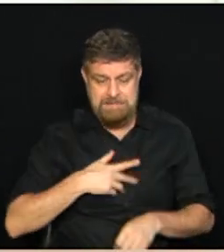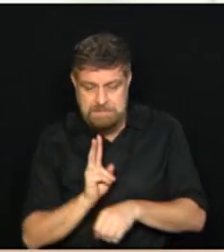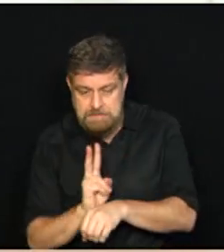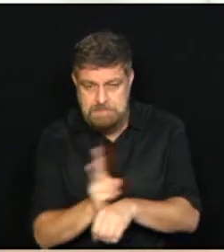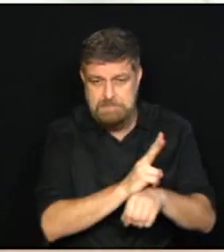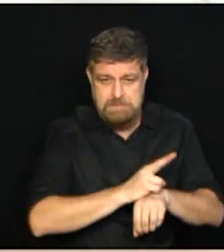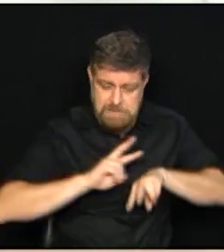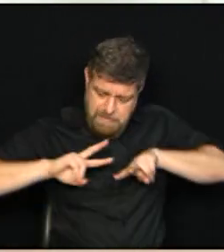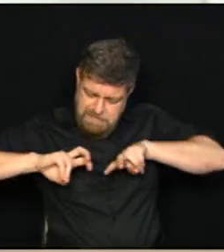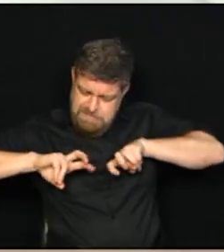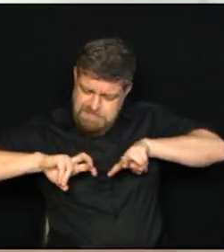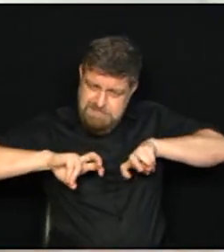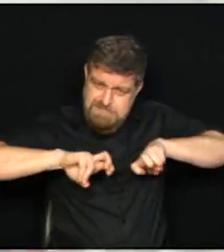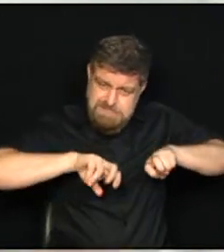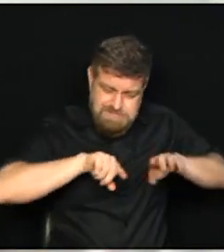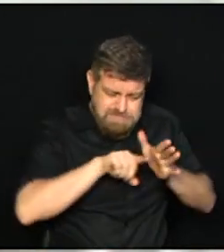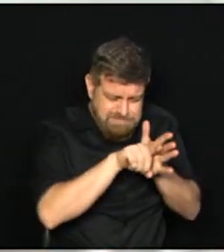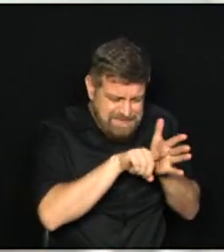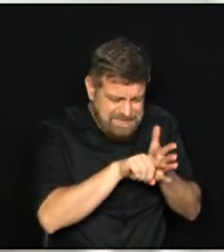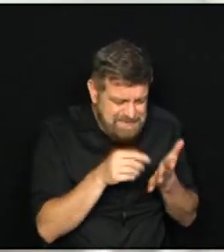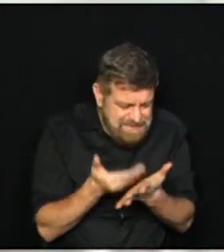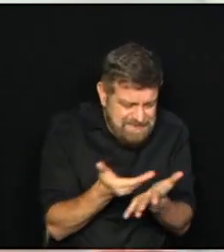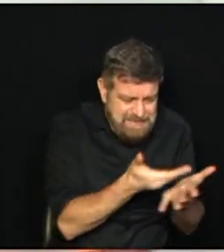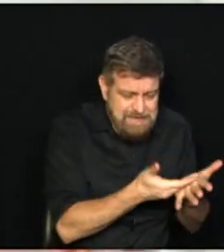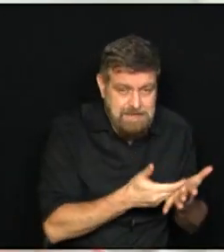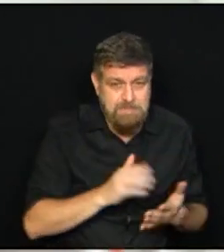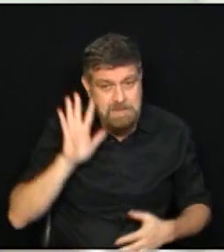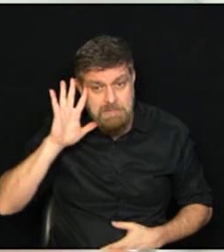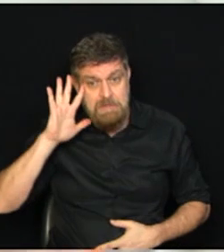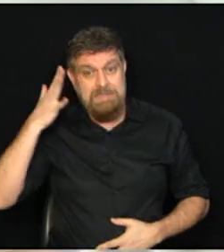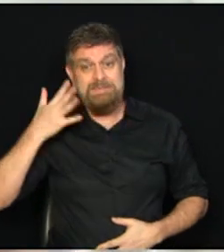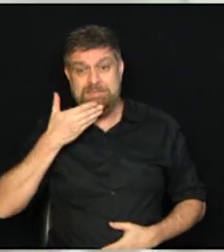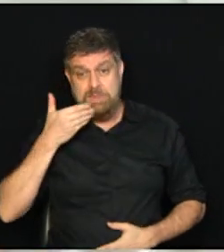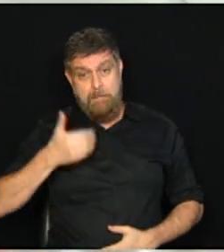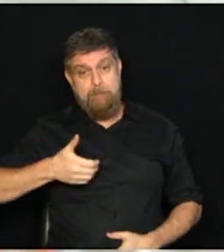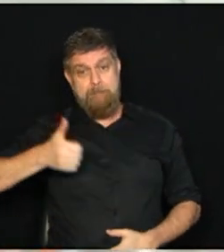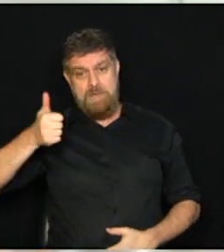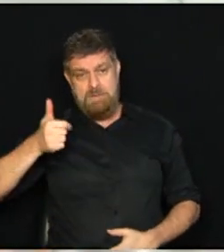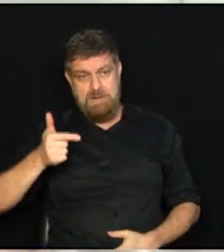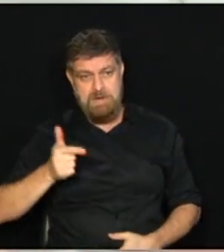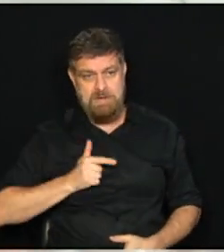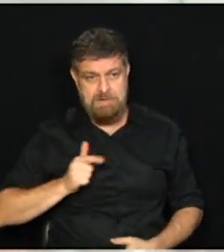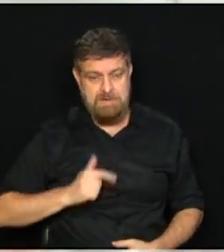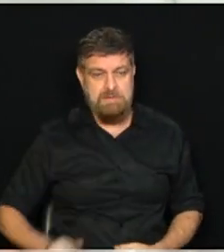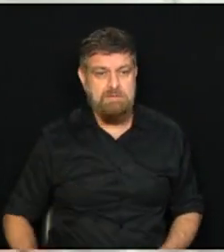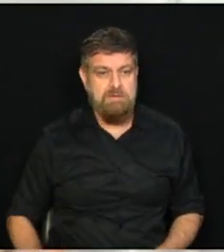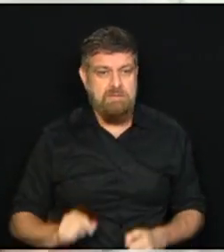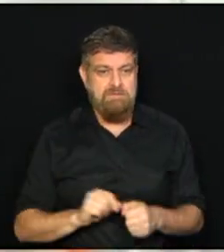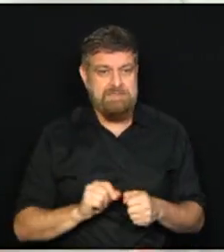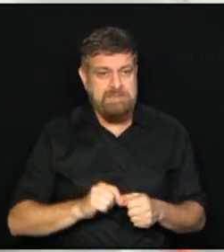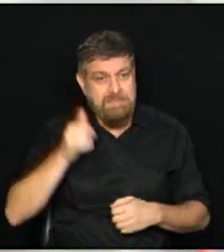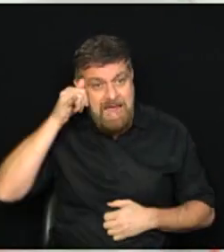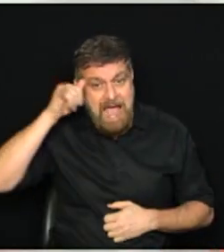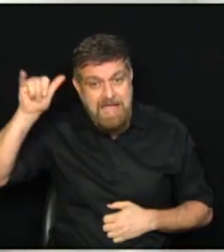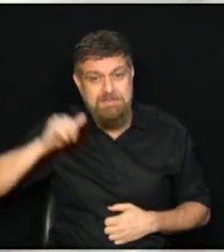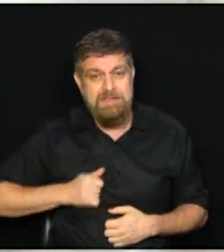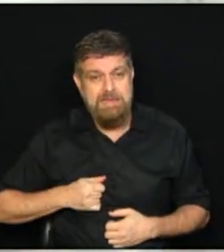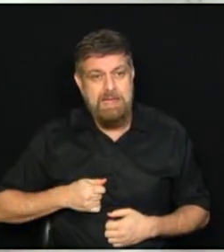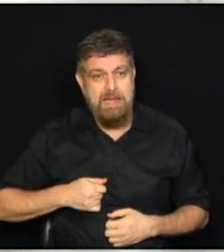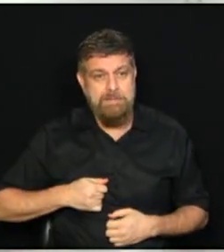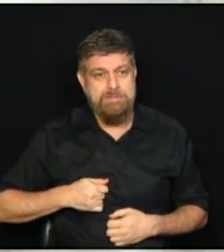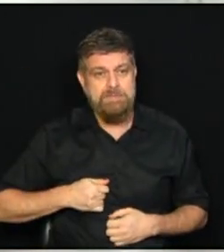aprofundado bastante para tomar as melhores decisões com o menor desperdício possível de